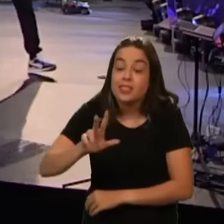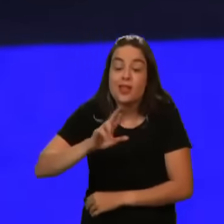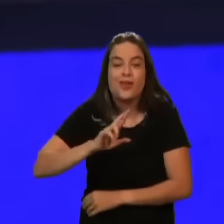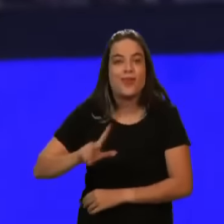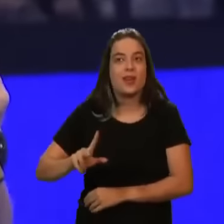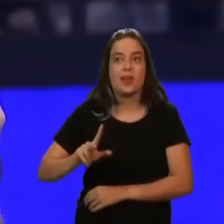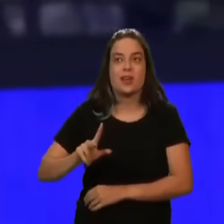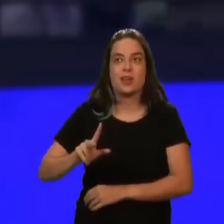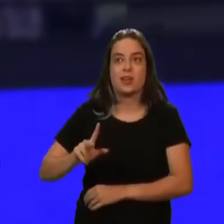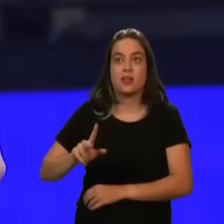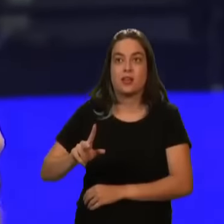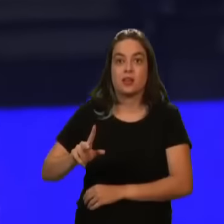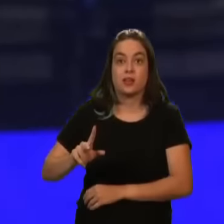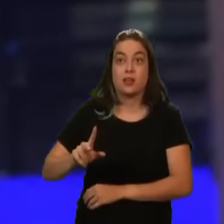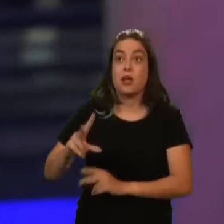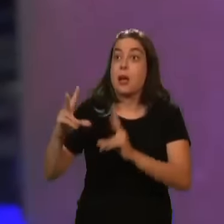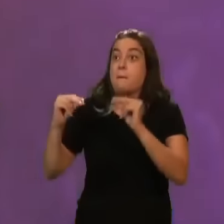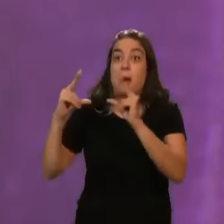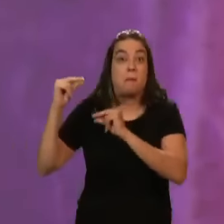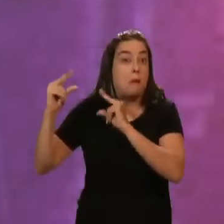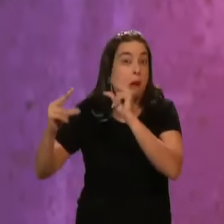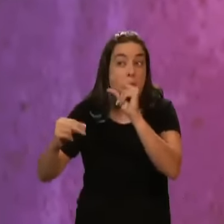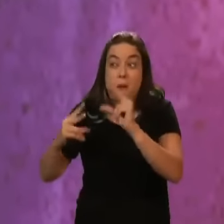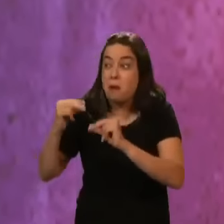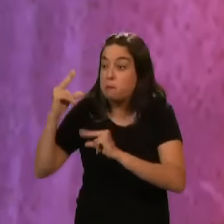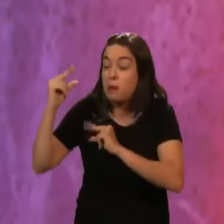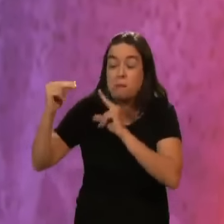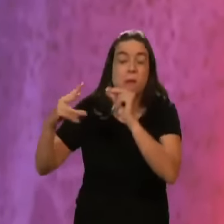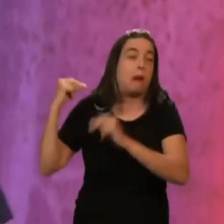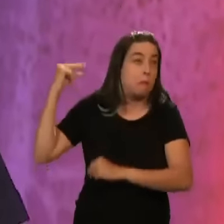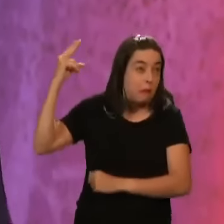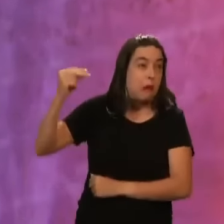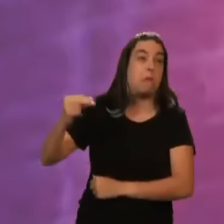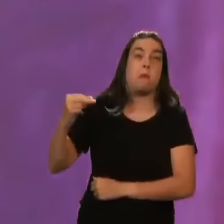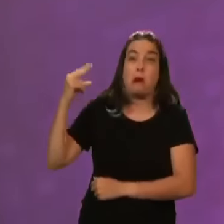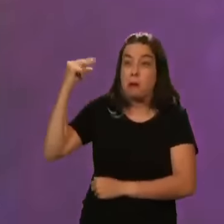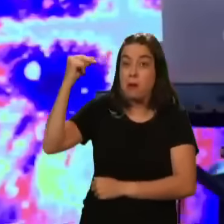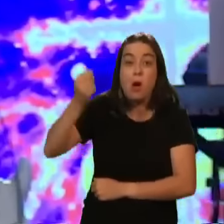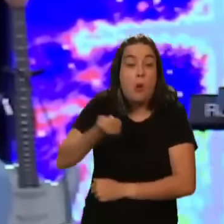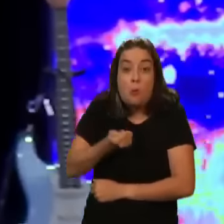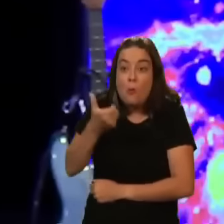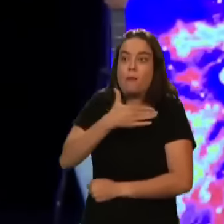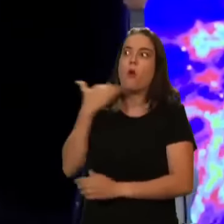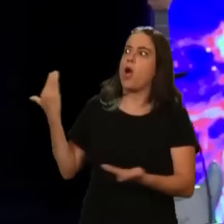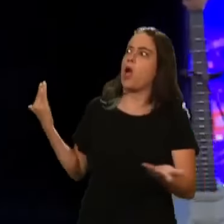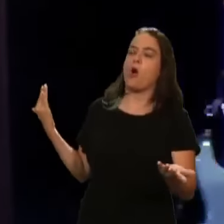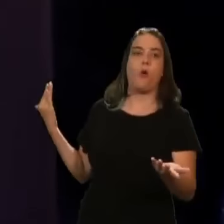Eu falei: Juninho, você falando igual um papagaio, quase que nós morremos lá.